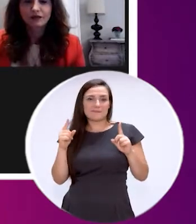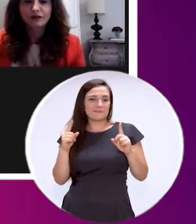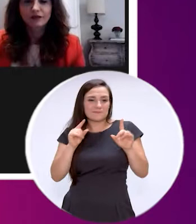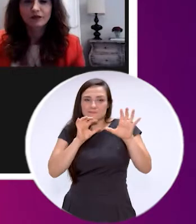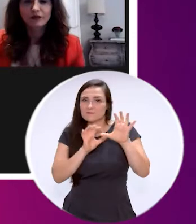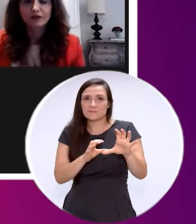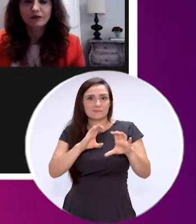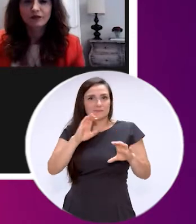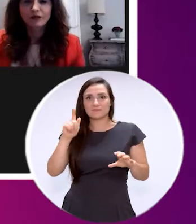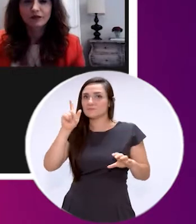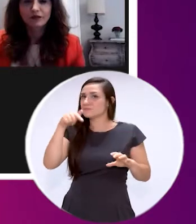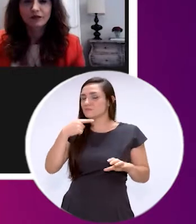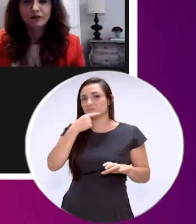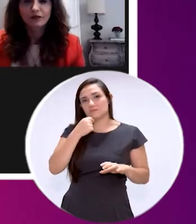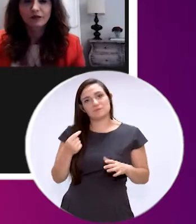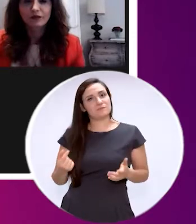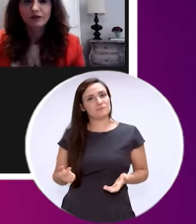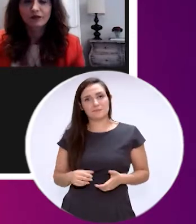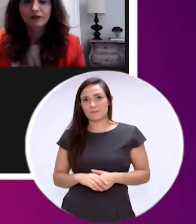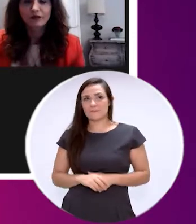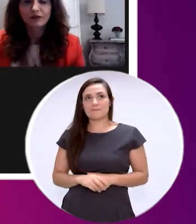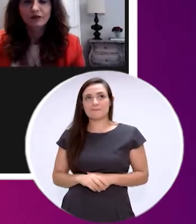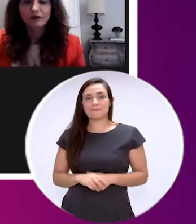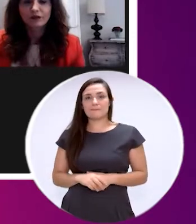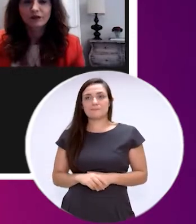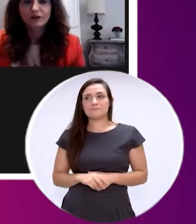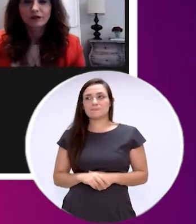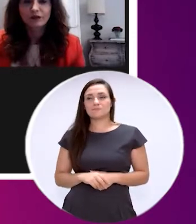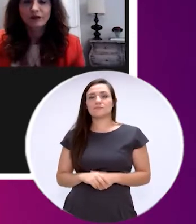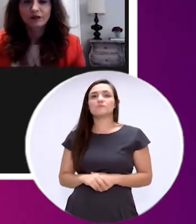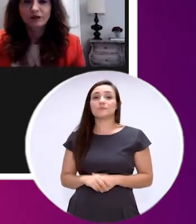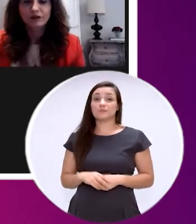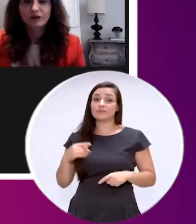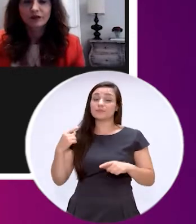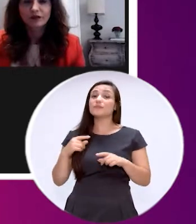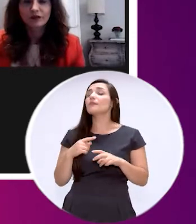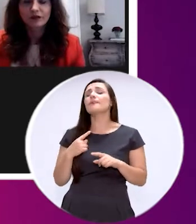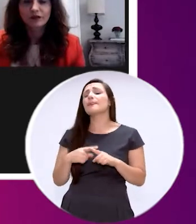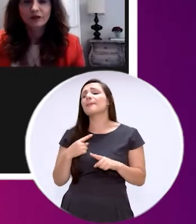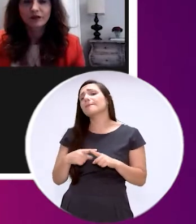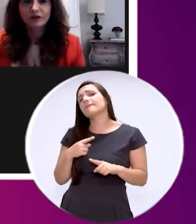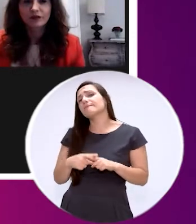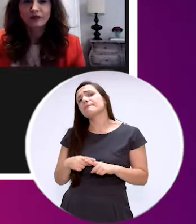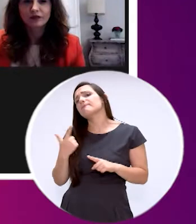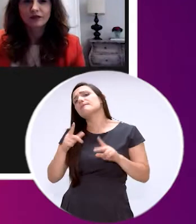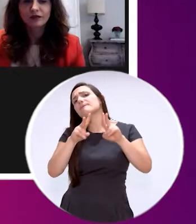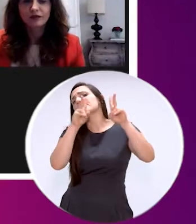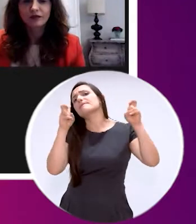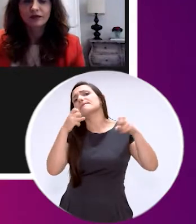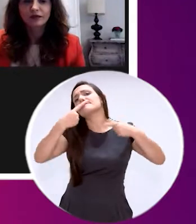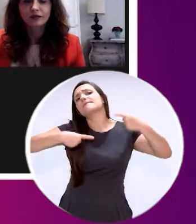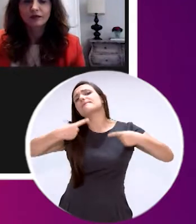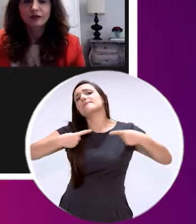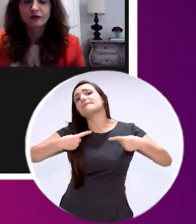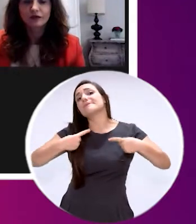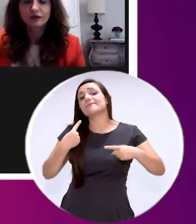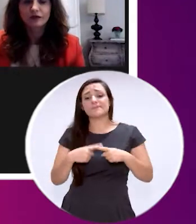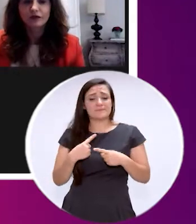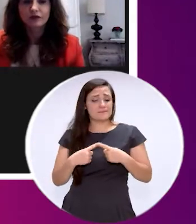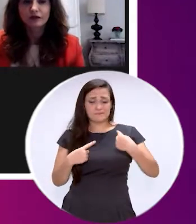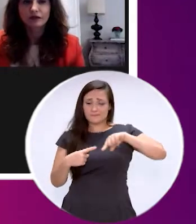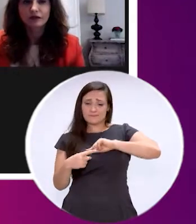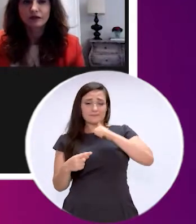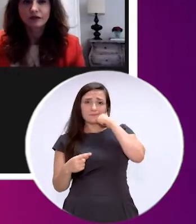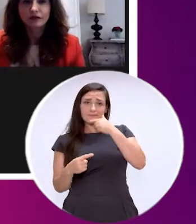que esse assunto não seria pautado porque nós não pautamos esse assunto até agora. Então,